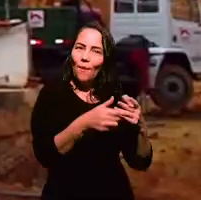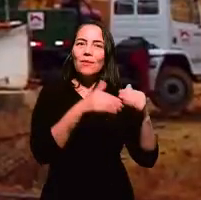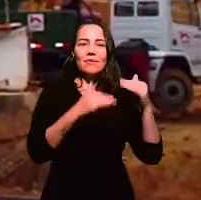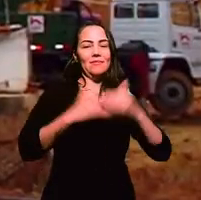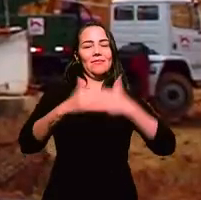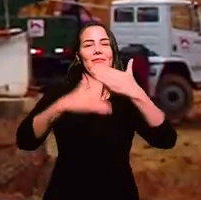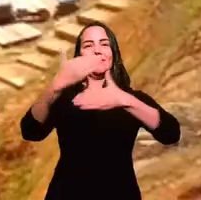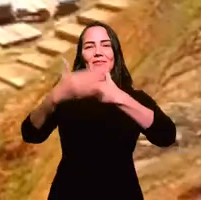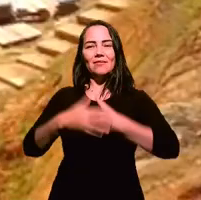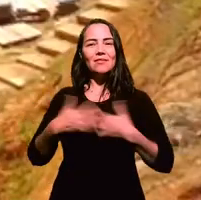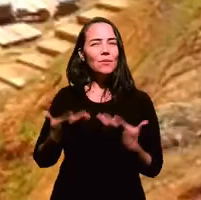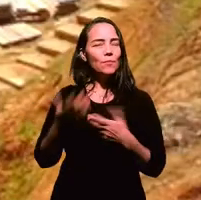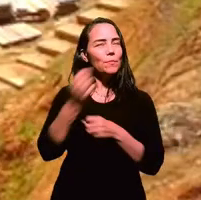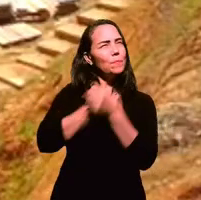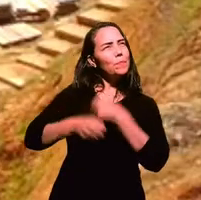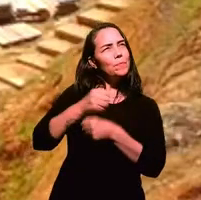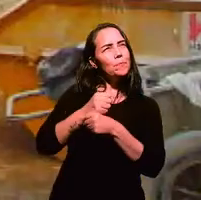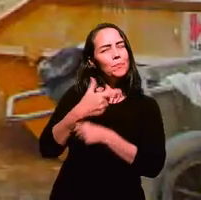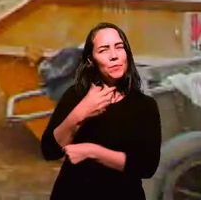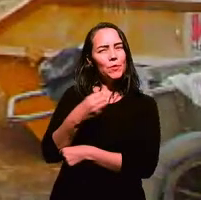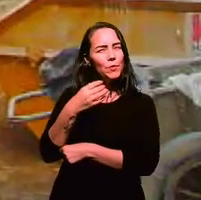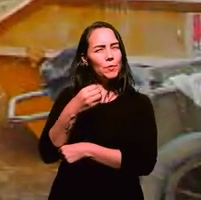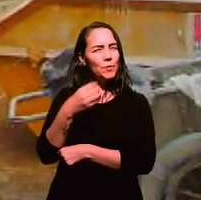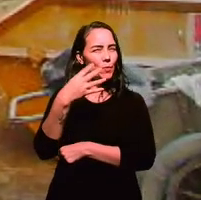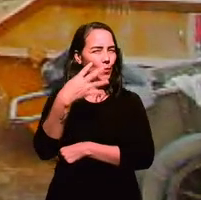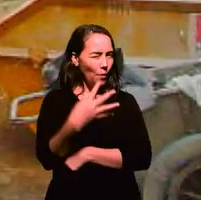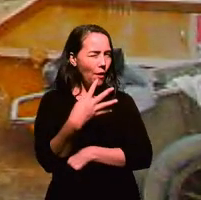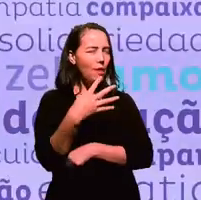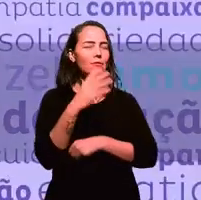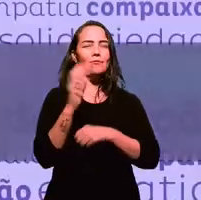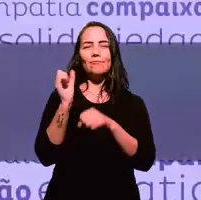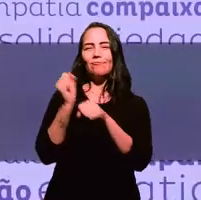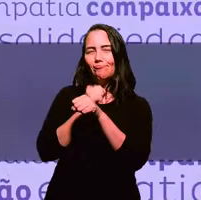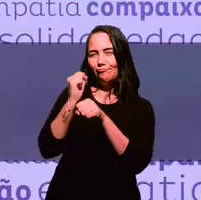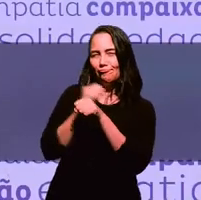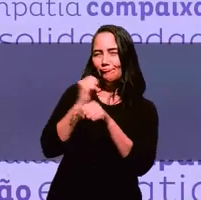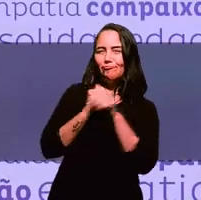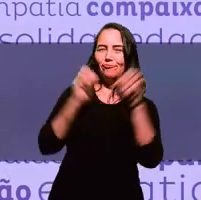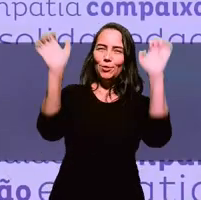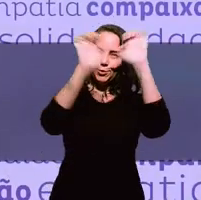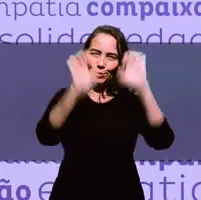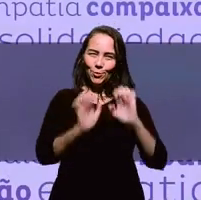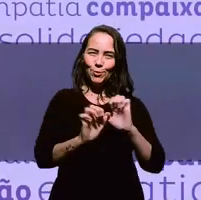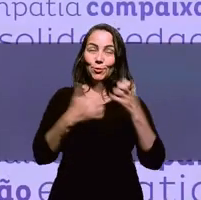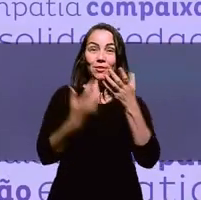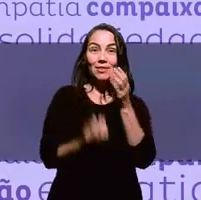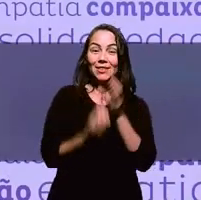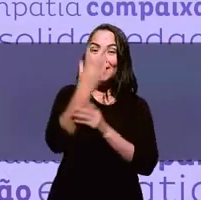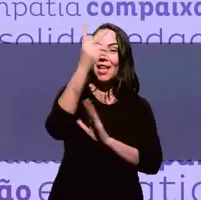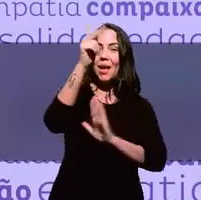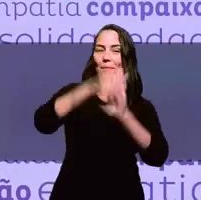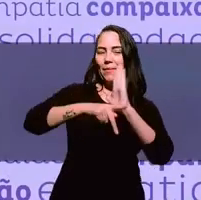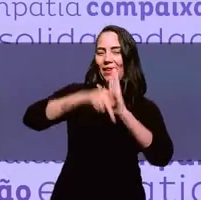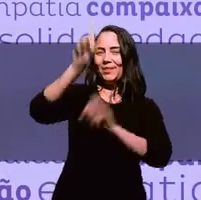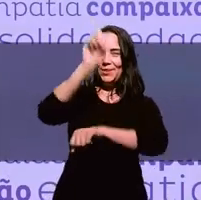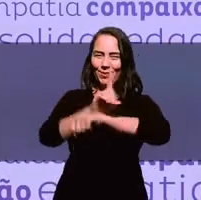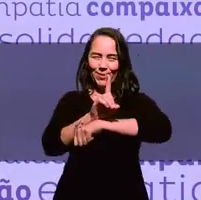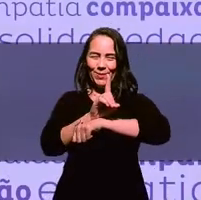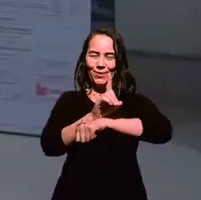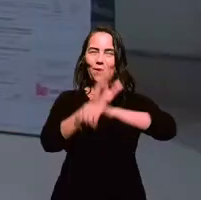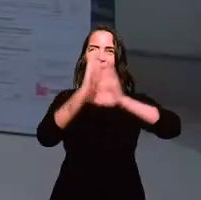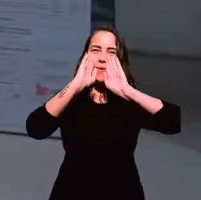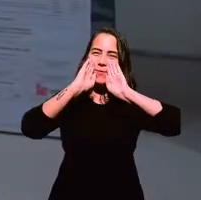né? Então a gente vem desde 2004 numa sequência de obras. Surgiu a ideia de desenvolver um plano diretor, que deu um